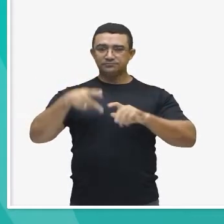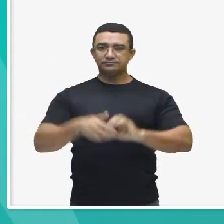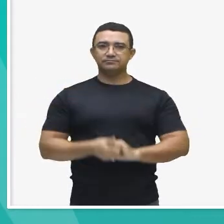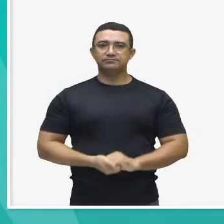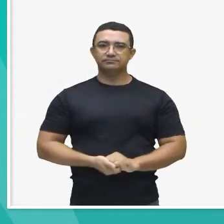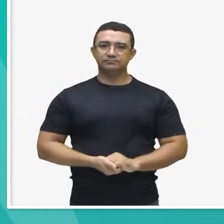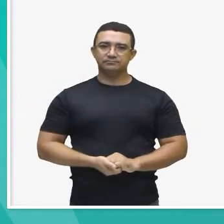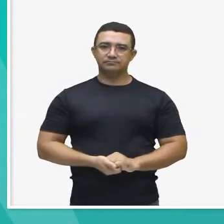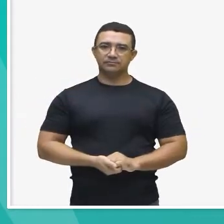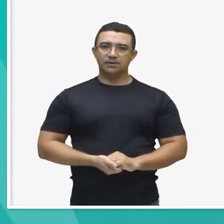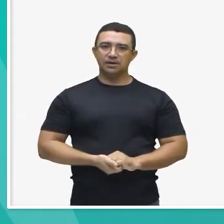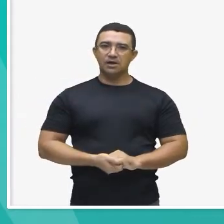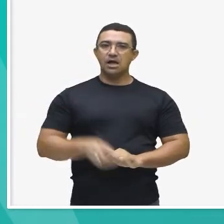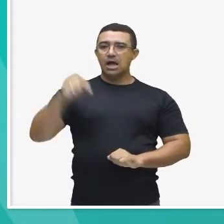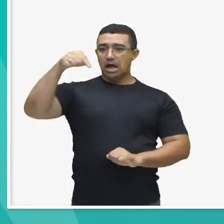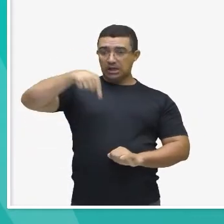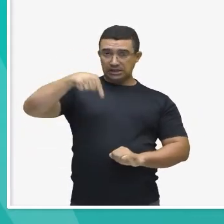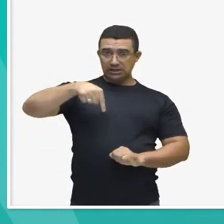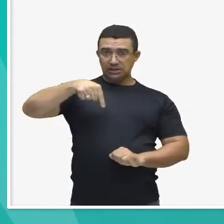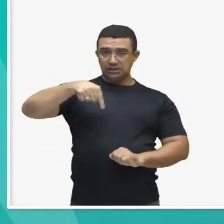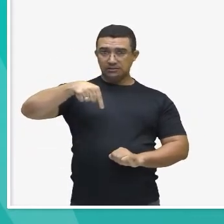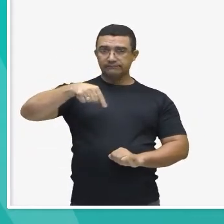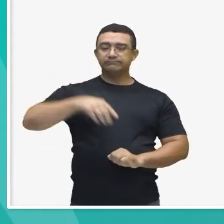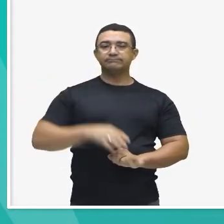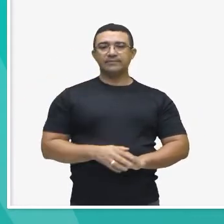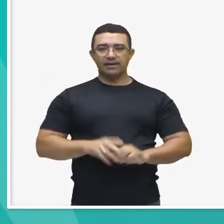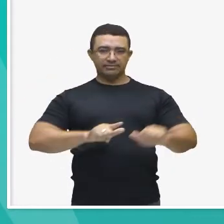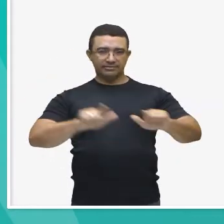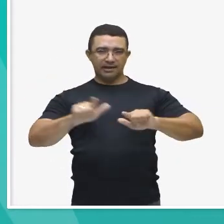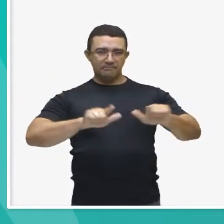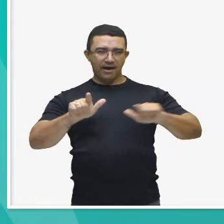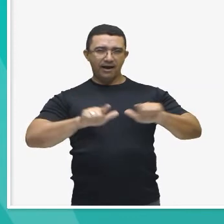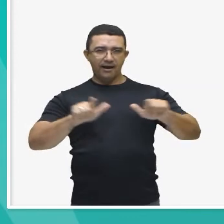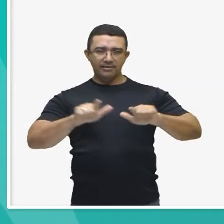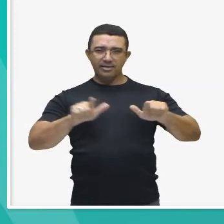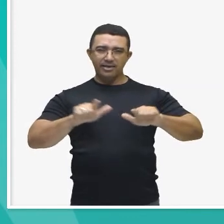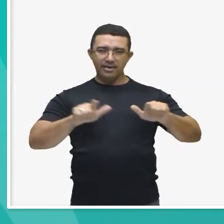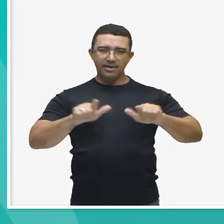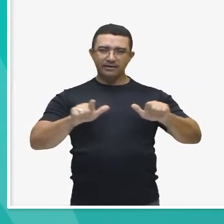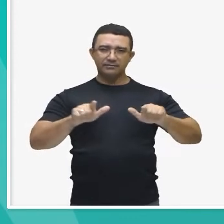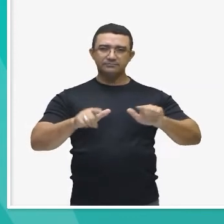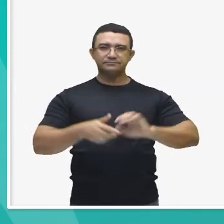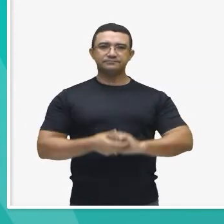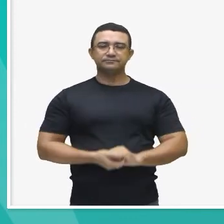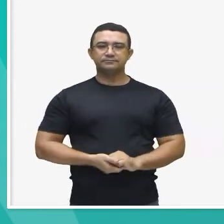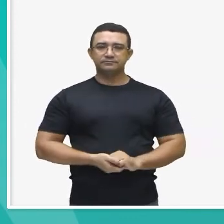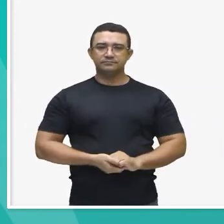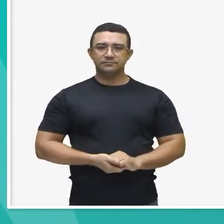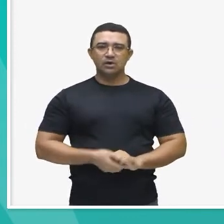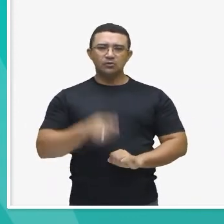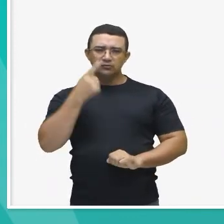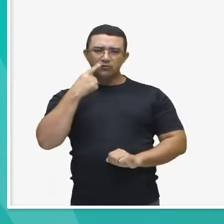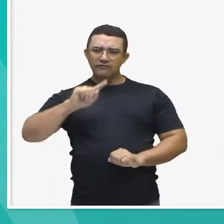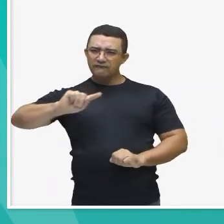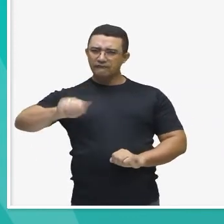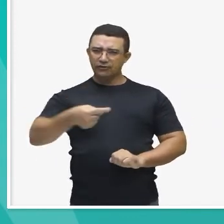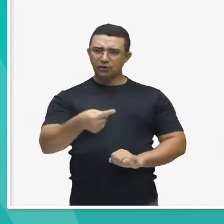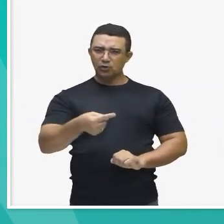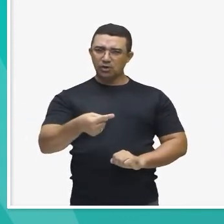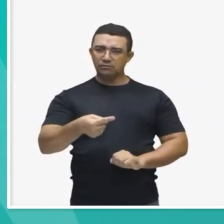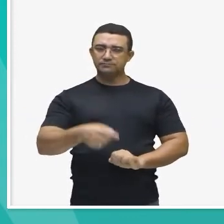aqui trabalha-se. Então, nesse caso aqui, tá, tem uma vírgula bem aqui, ó.